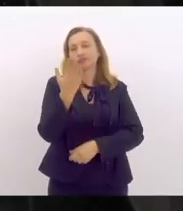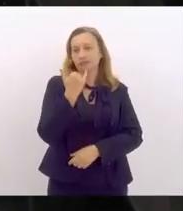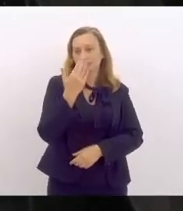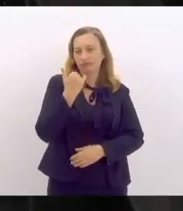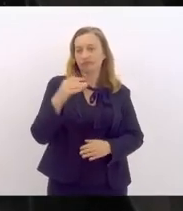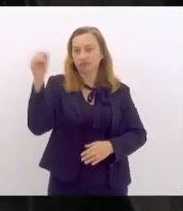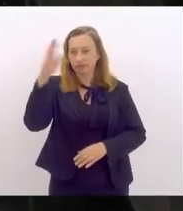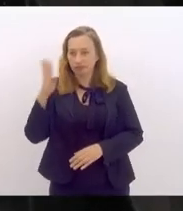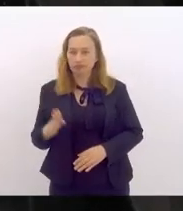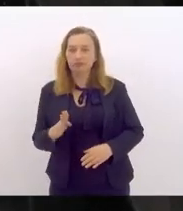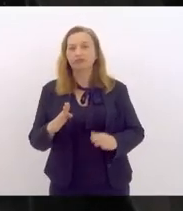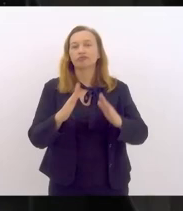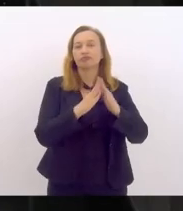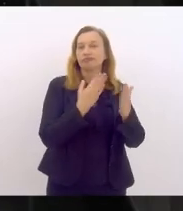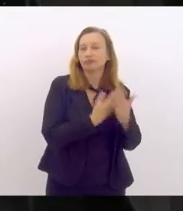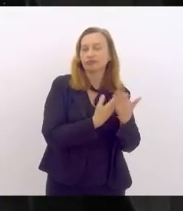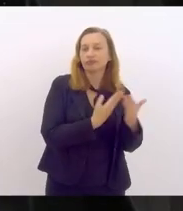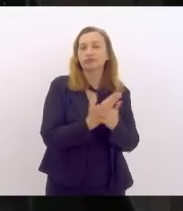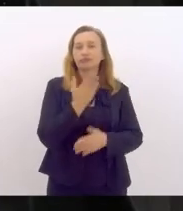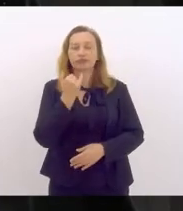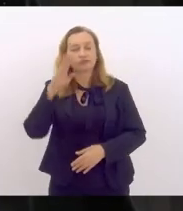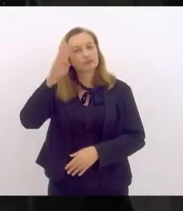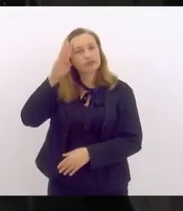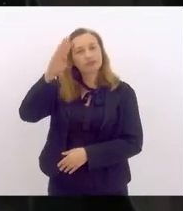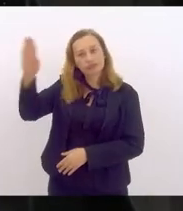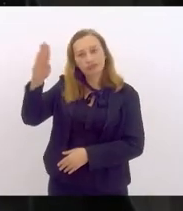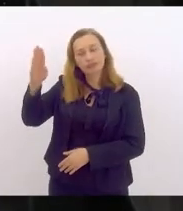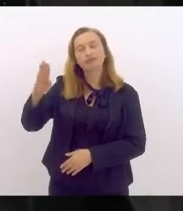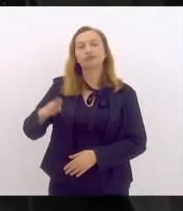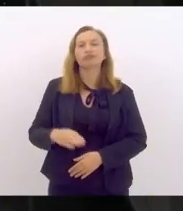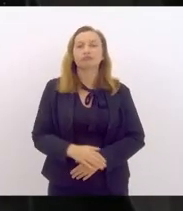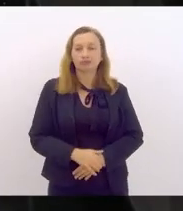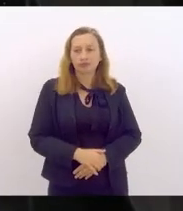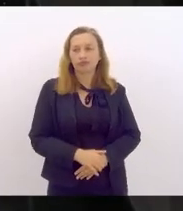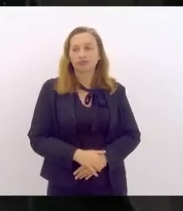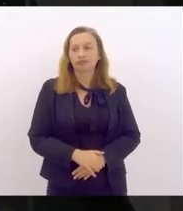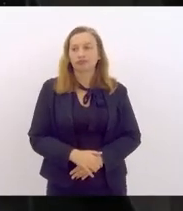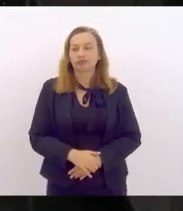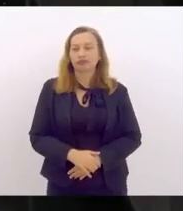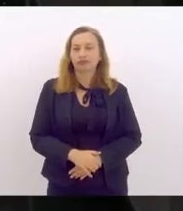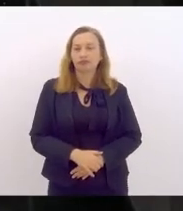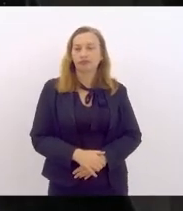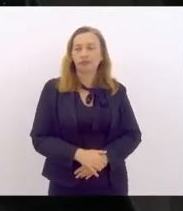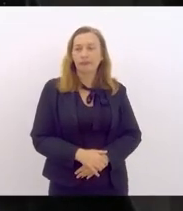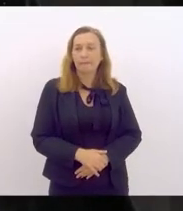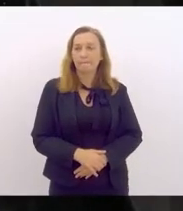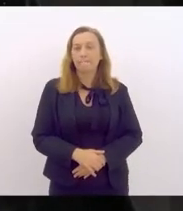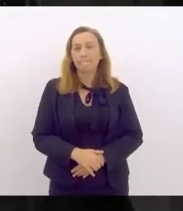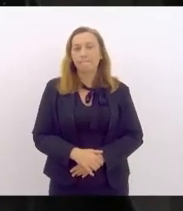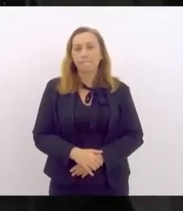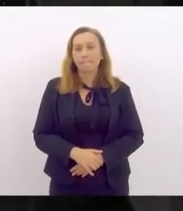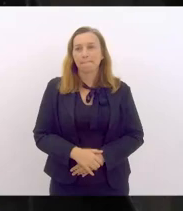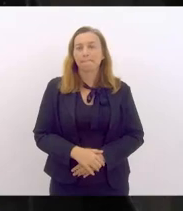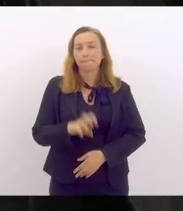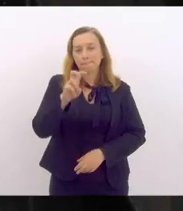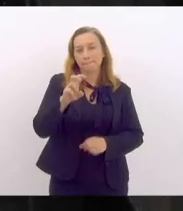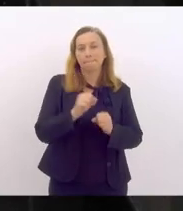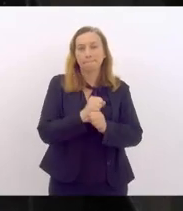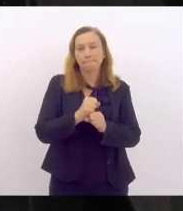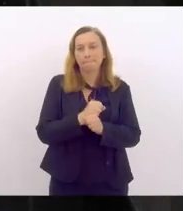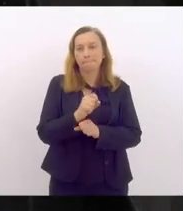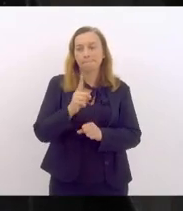programa nacional de alimentação escolar que é a principal fonte de custeio da merenda escolar do Brasil e que é e que há cinco anos